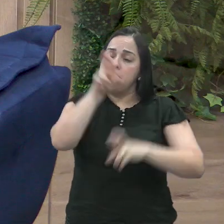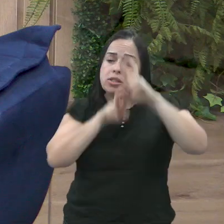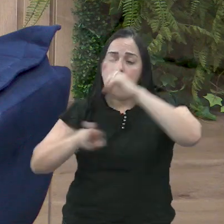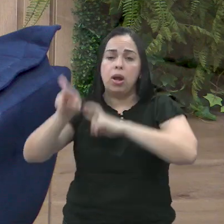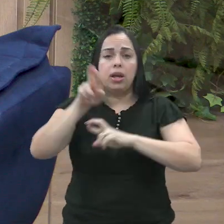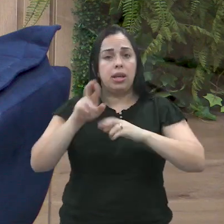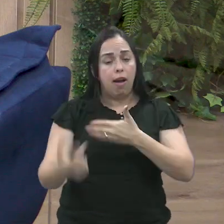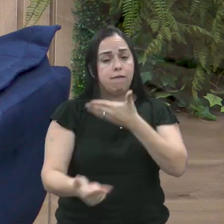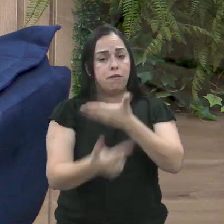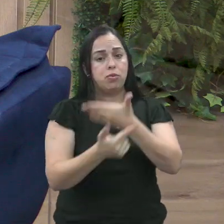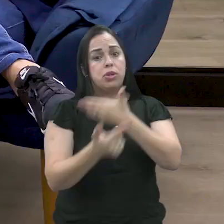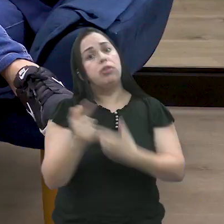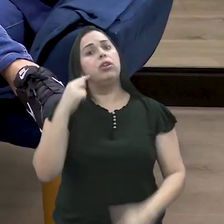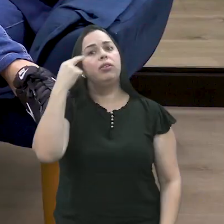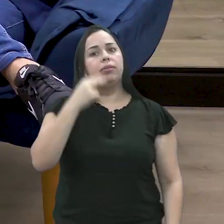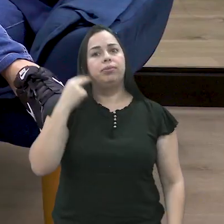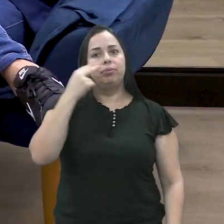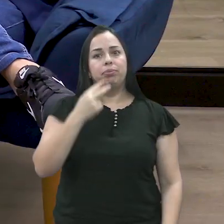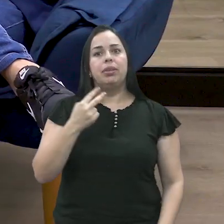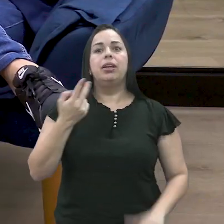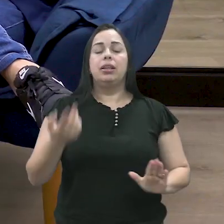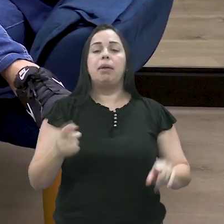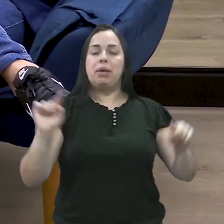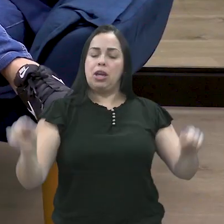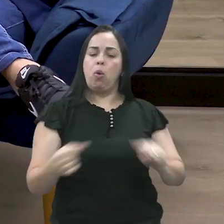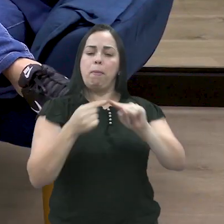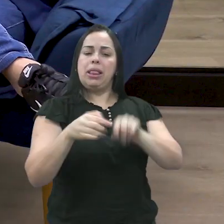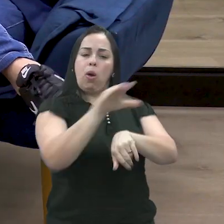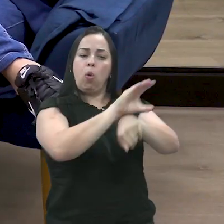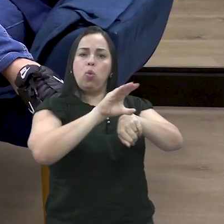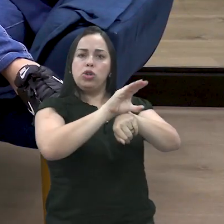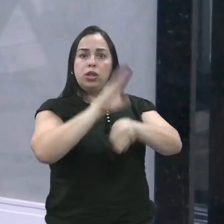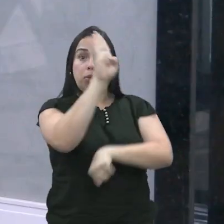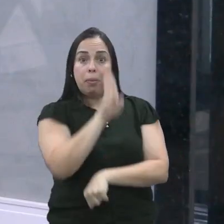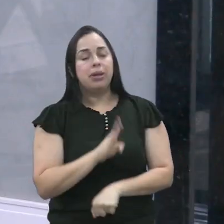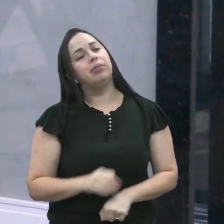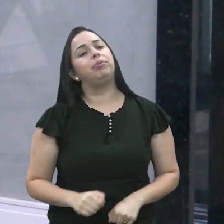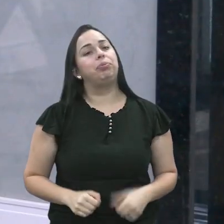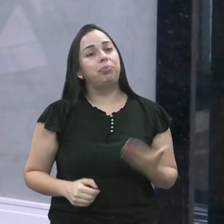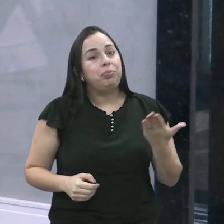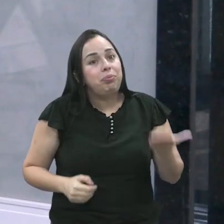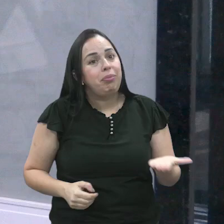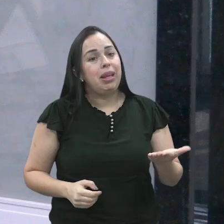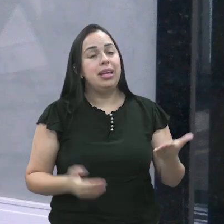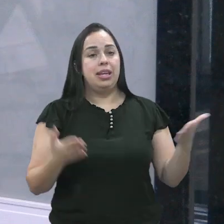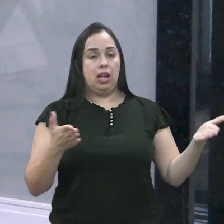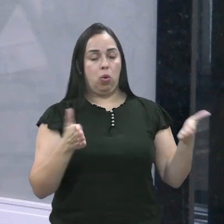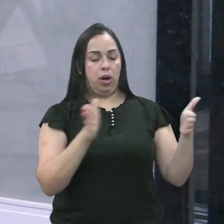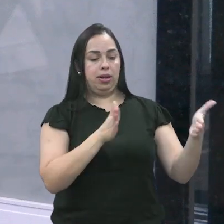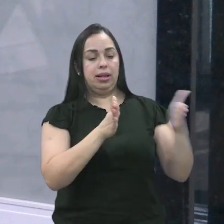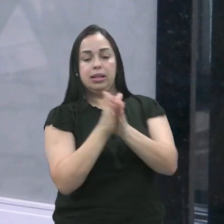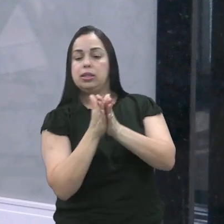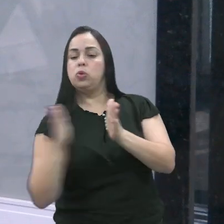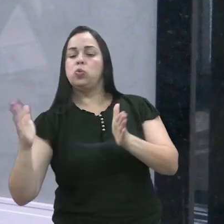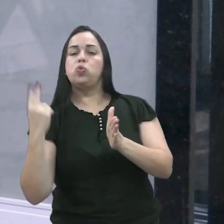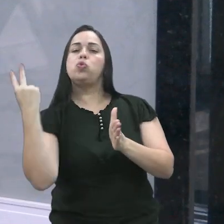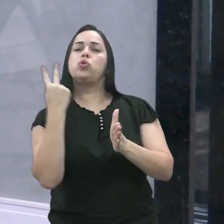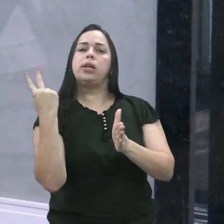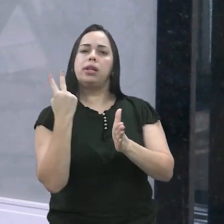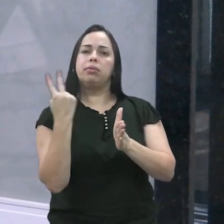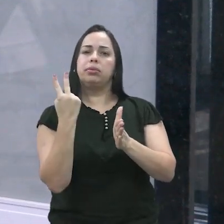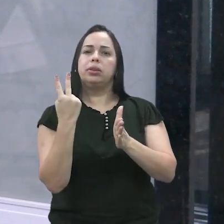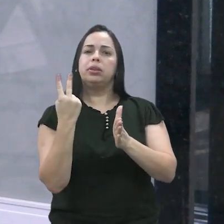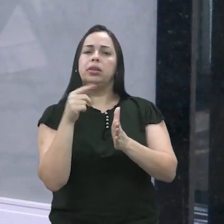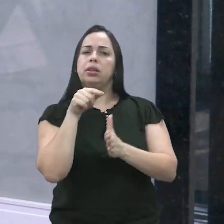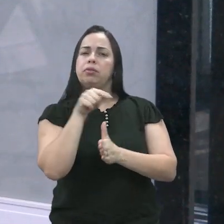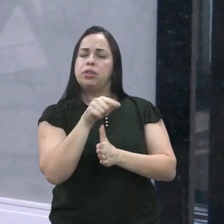das nossas principais atribuições, inclusive escrita na nossa Constituição. E, vereador, pensando no seu segundo mandato a partir de agora, né,